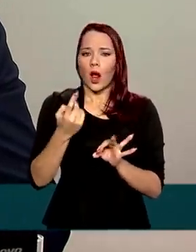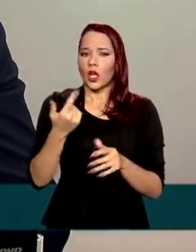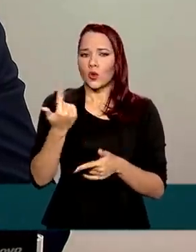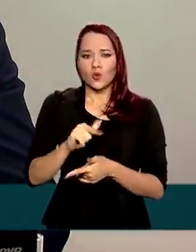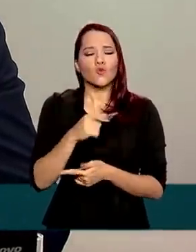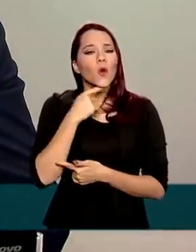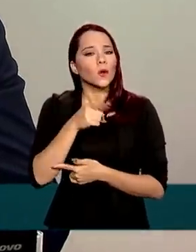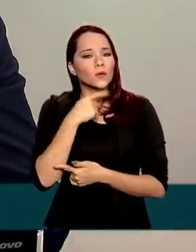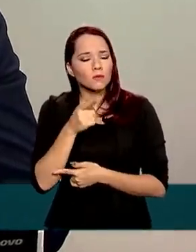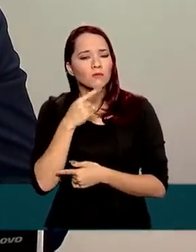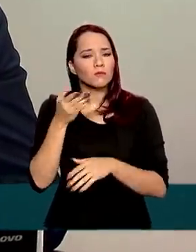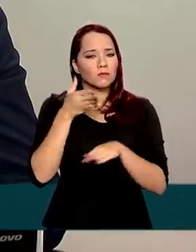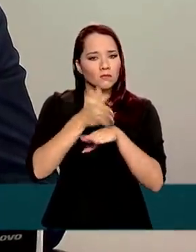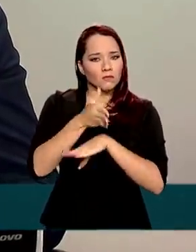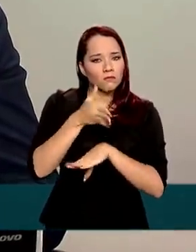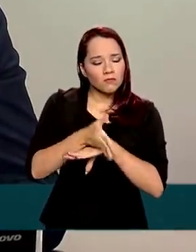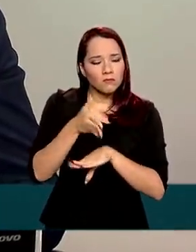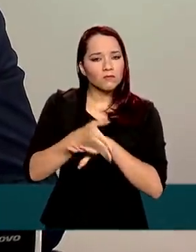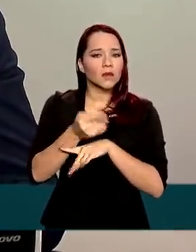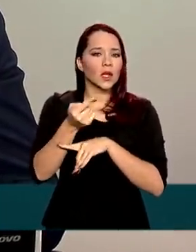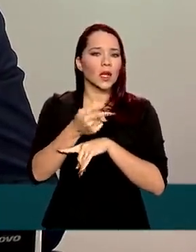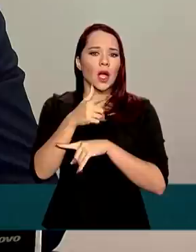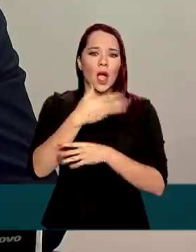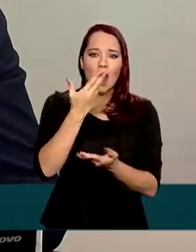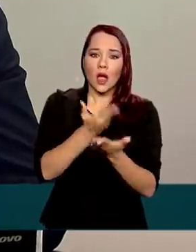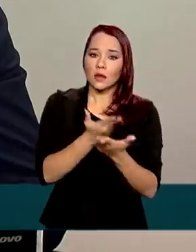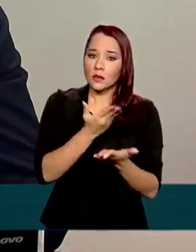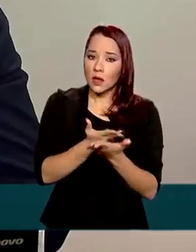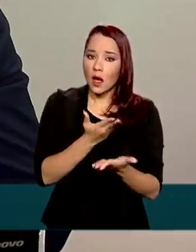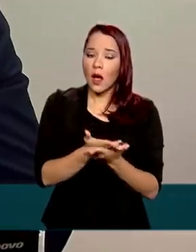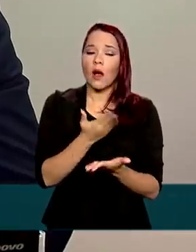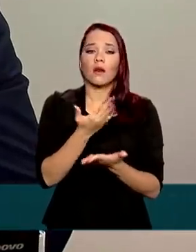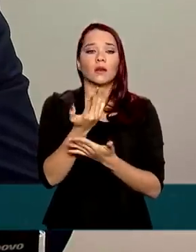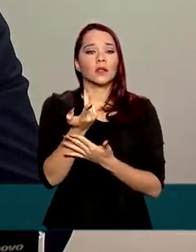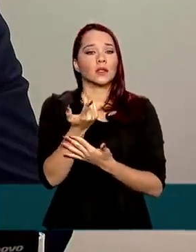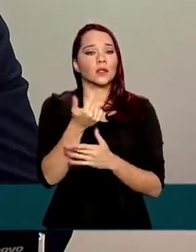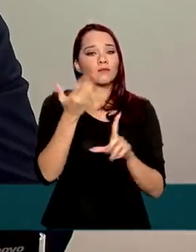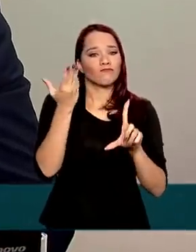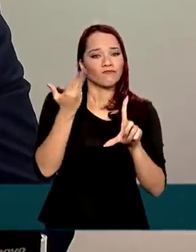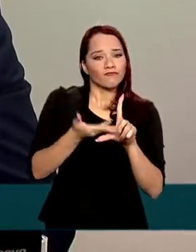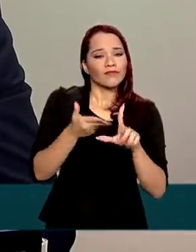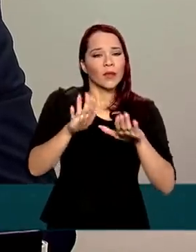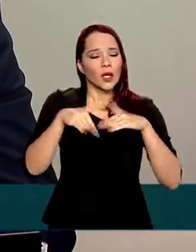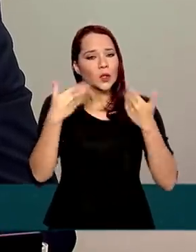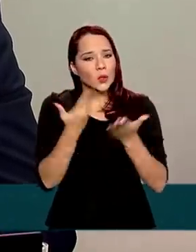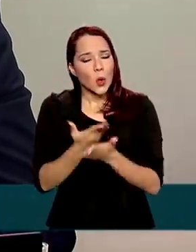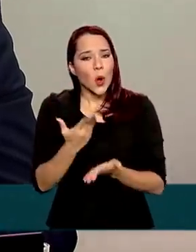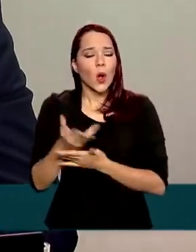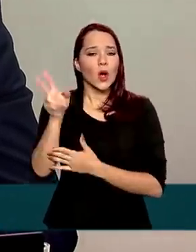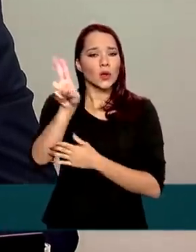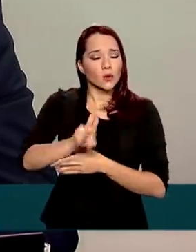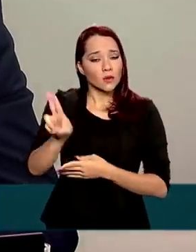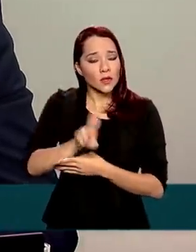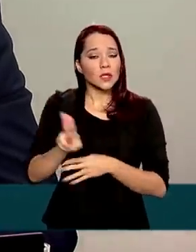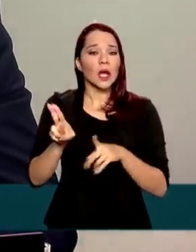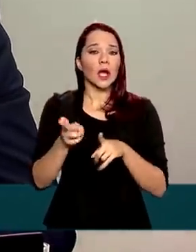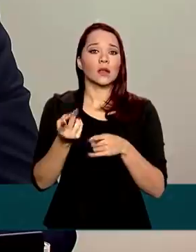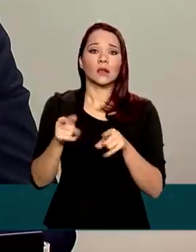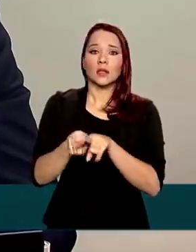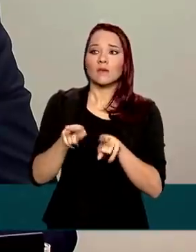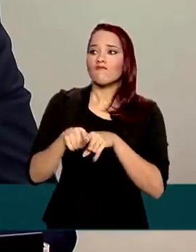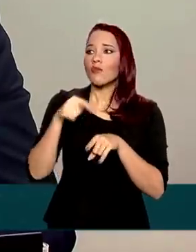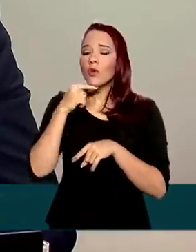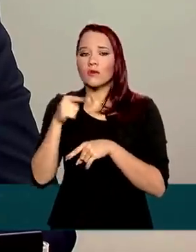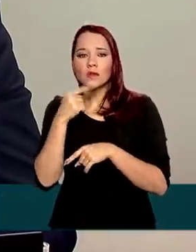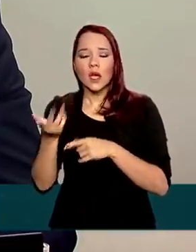conseguir acesso às aulas de escola, universidade, sem falar com os